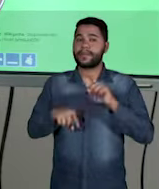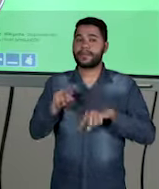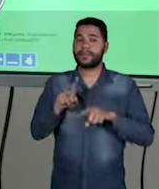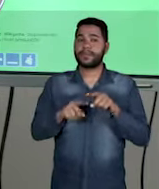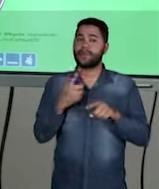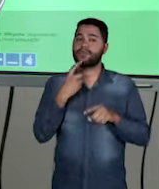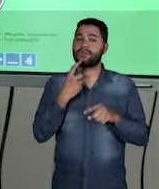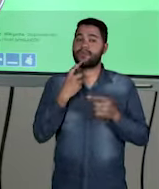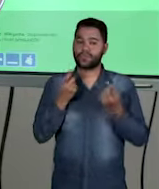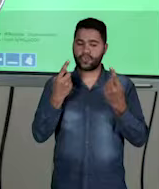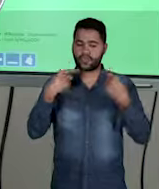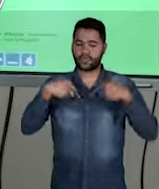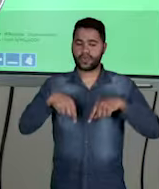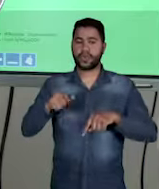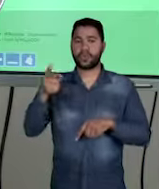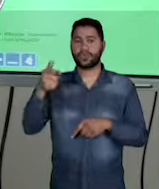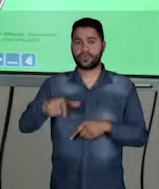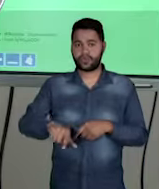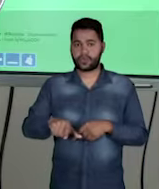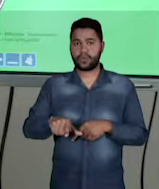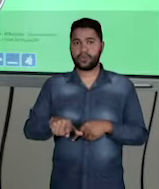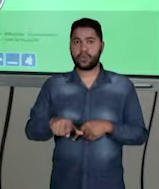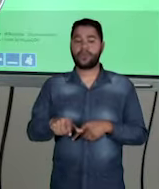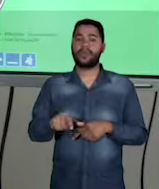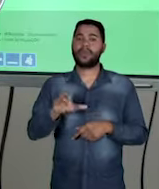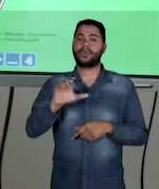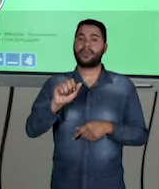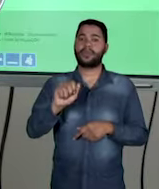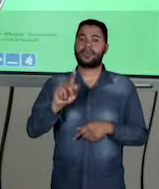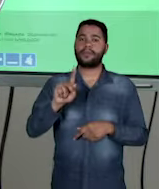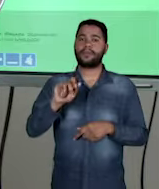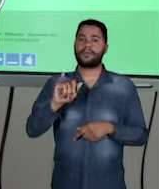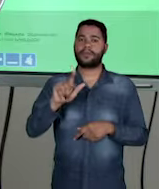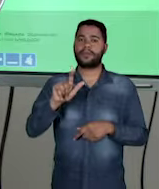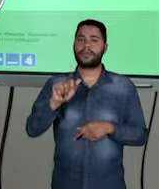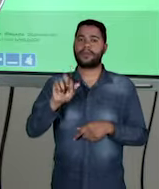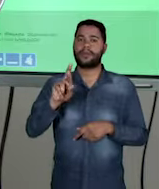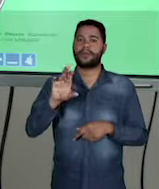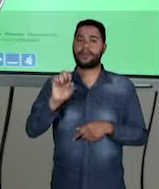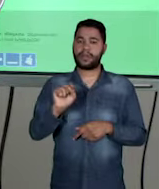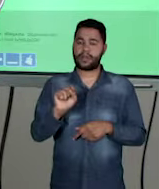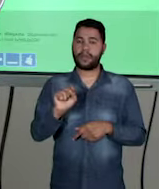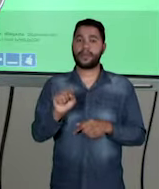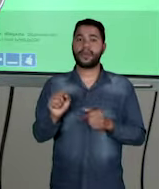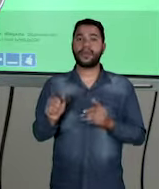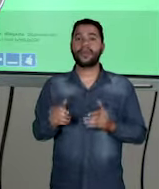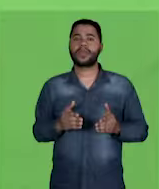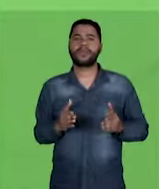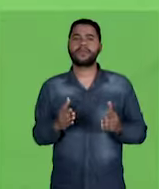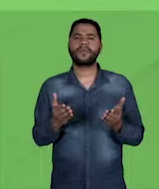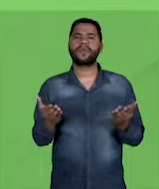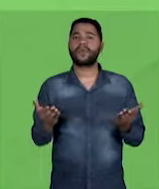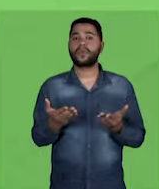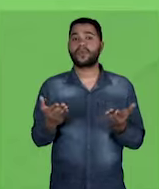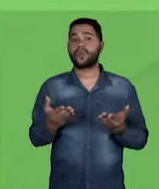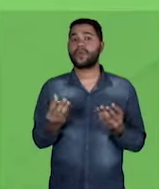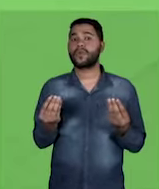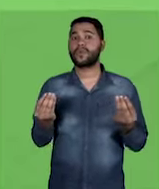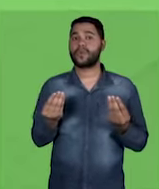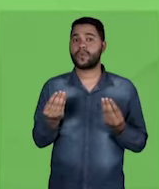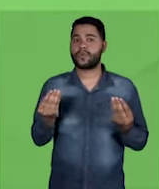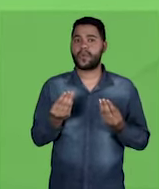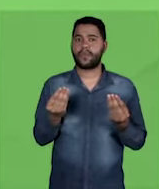sangue novamente. E aí ele cai nos capilares sanguíneos, mas ele vai fazer um caminho agora por meio